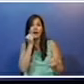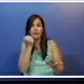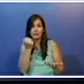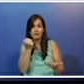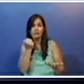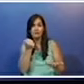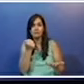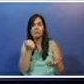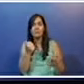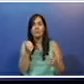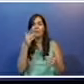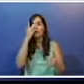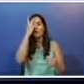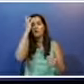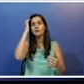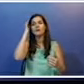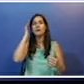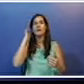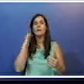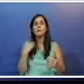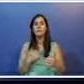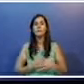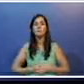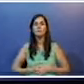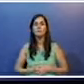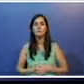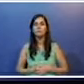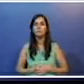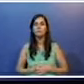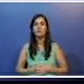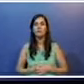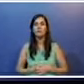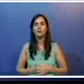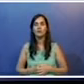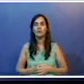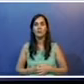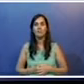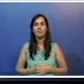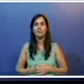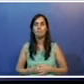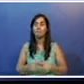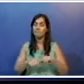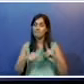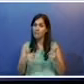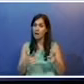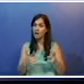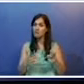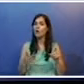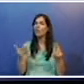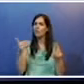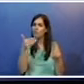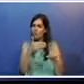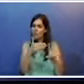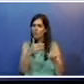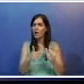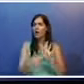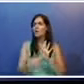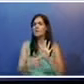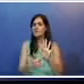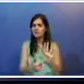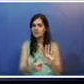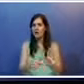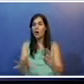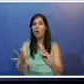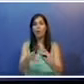para pessoas que entendem, que entendem a natureza científica, mas esse é o objetivo, apresentar este